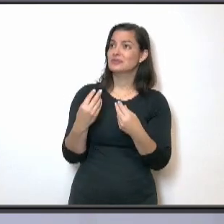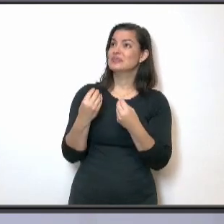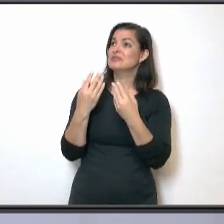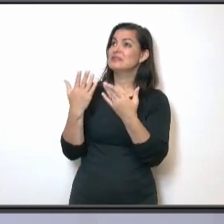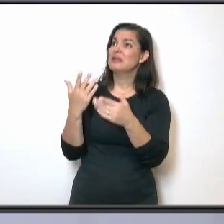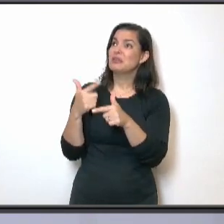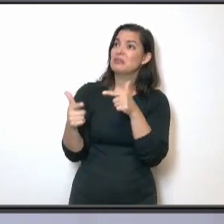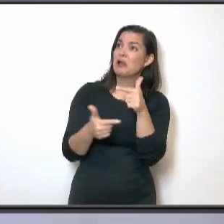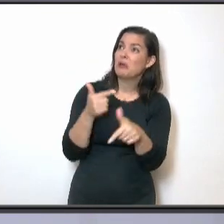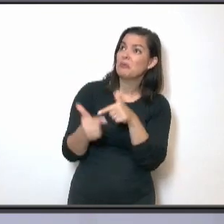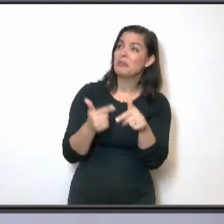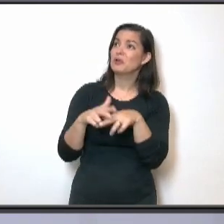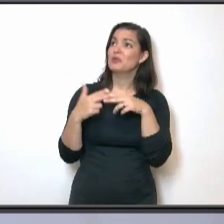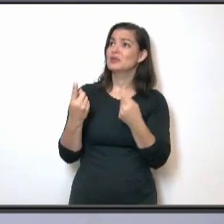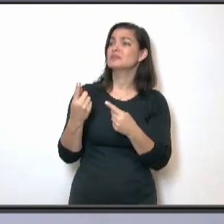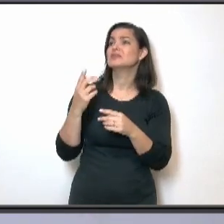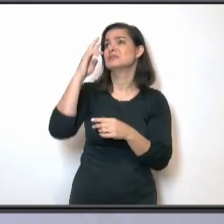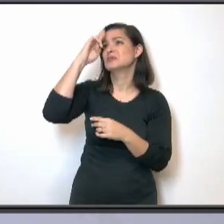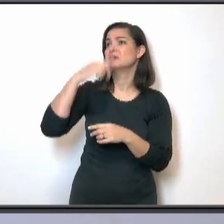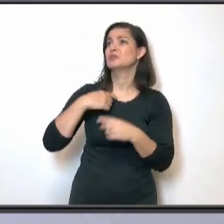dessa. Mas, Senhor, eu preciso de um sapato.